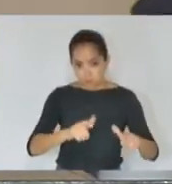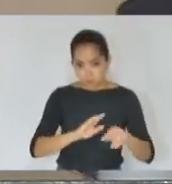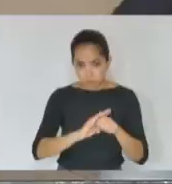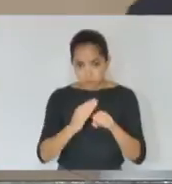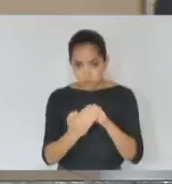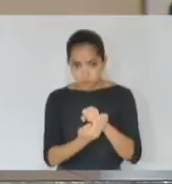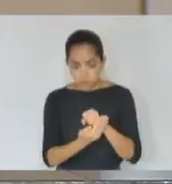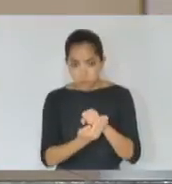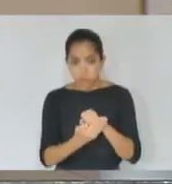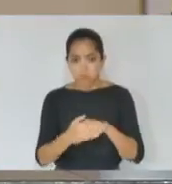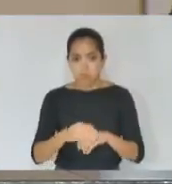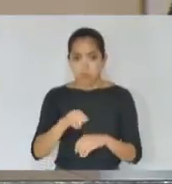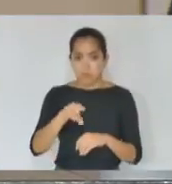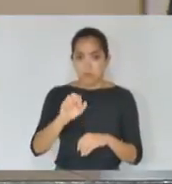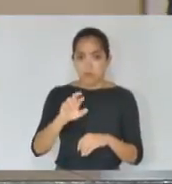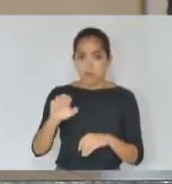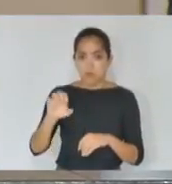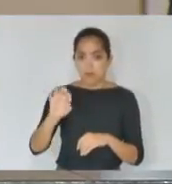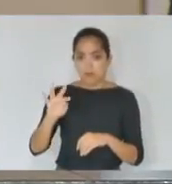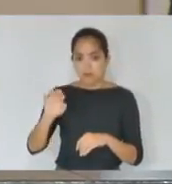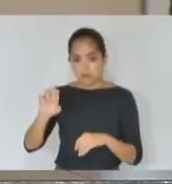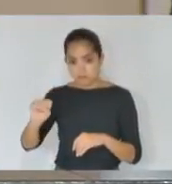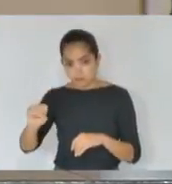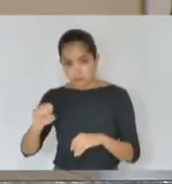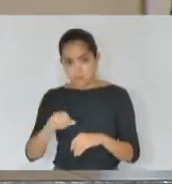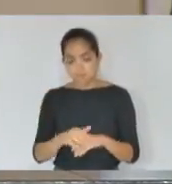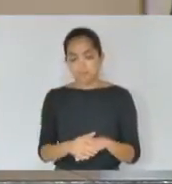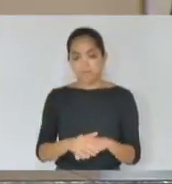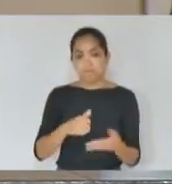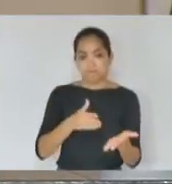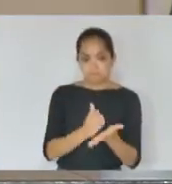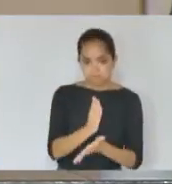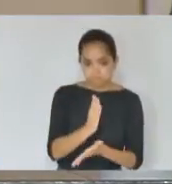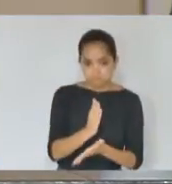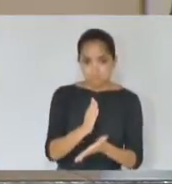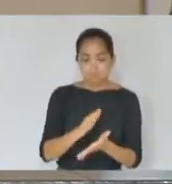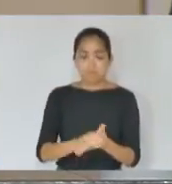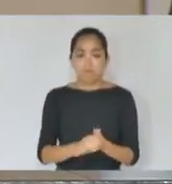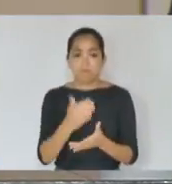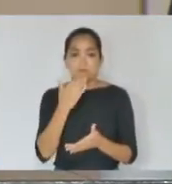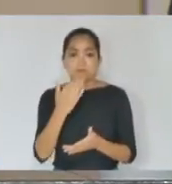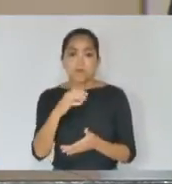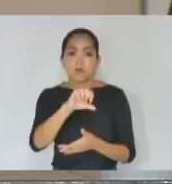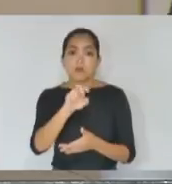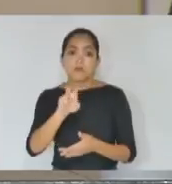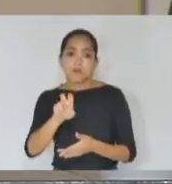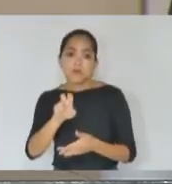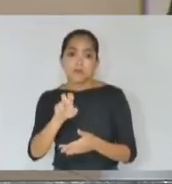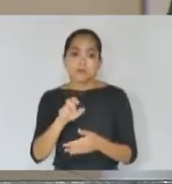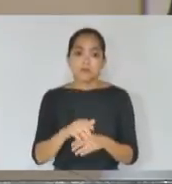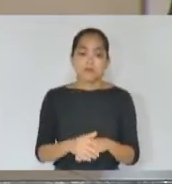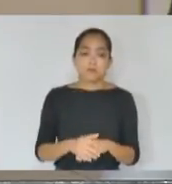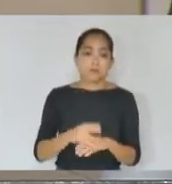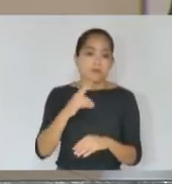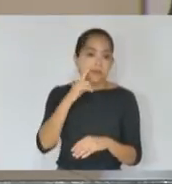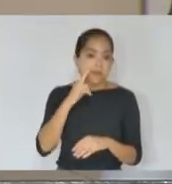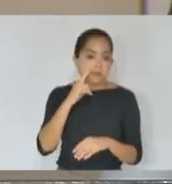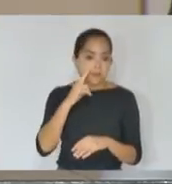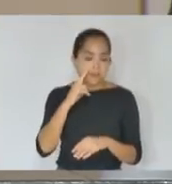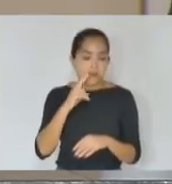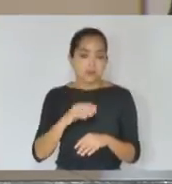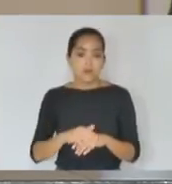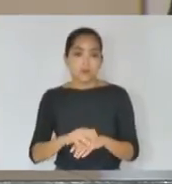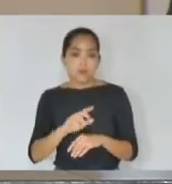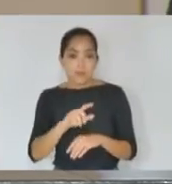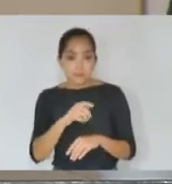Morretes. Discussão, votação, aprovado. Pedido de informação 95, deputado Nazareno Martins, solicita